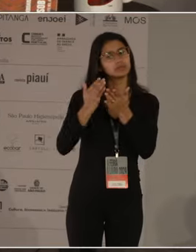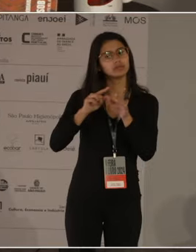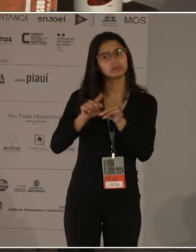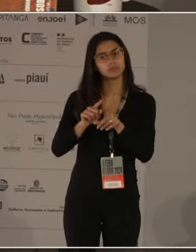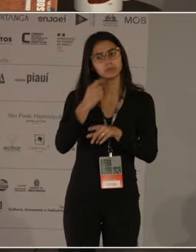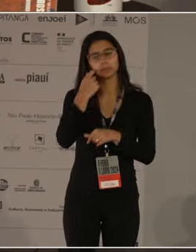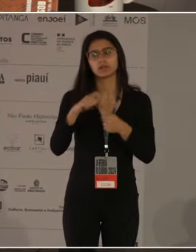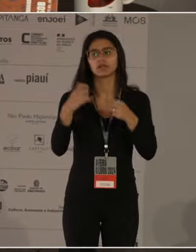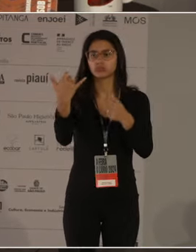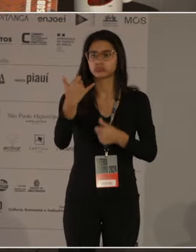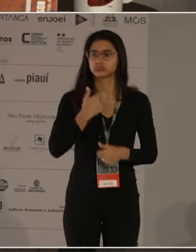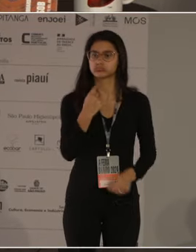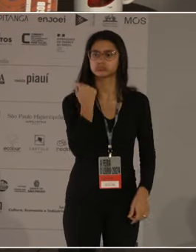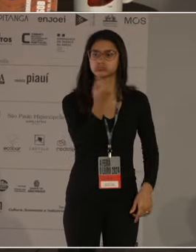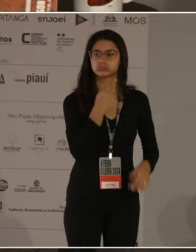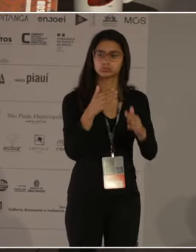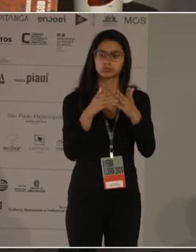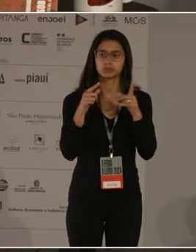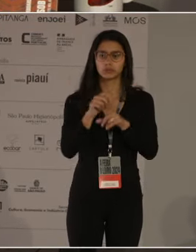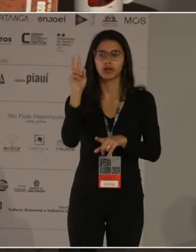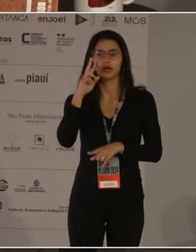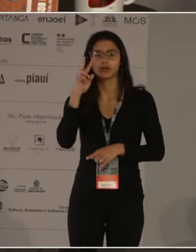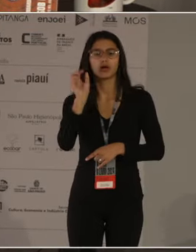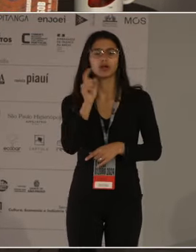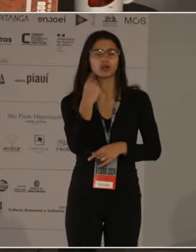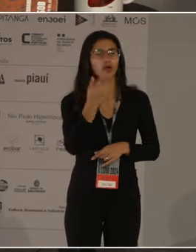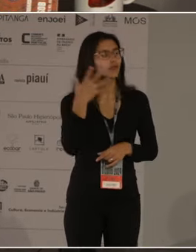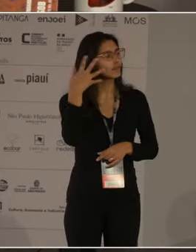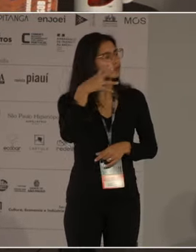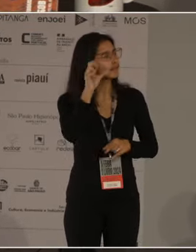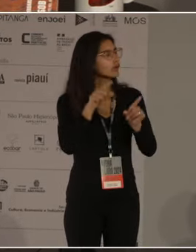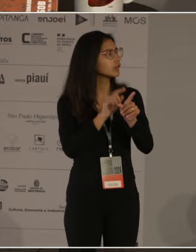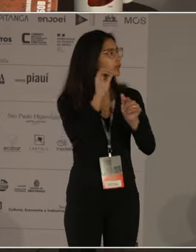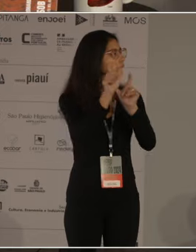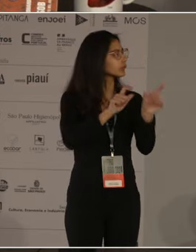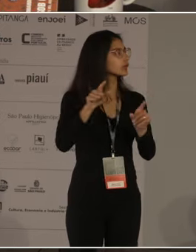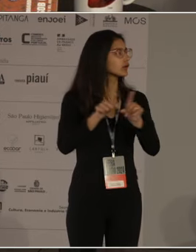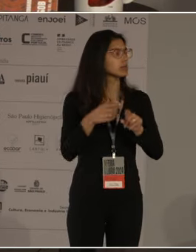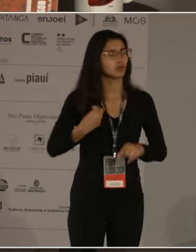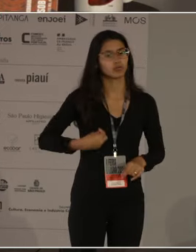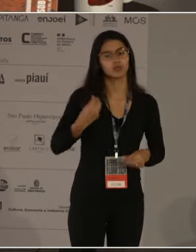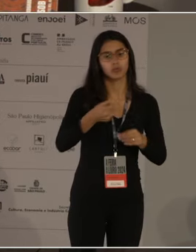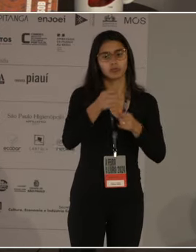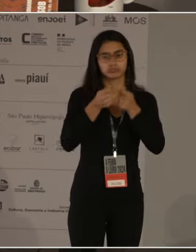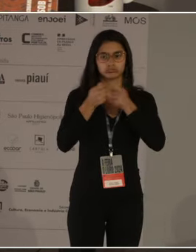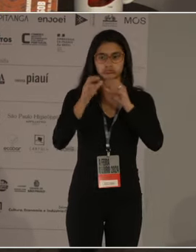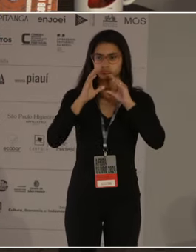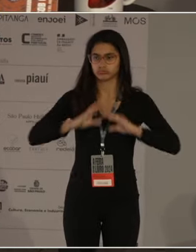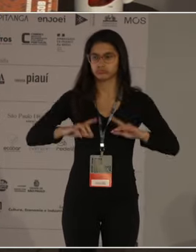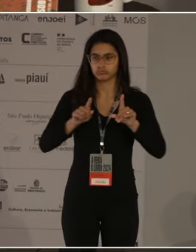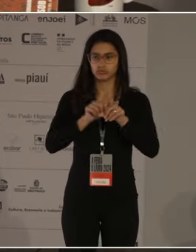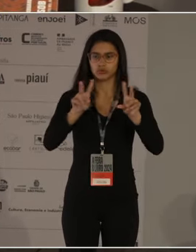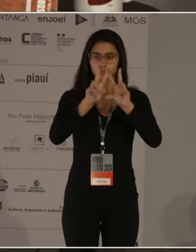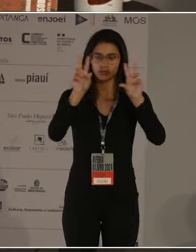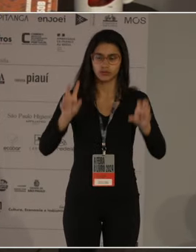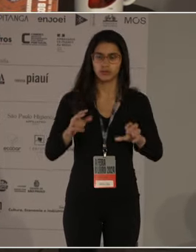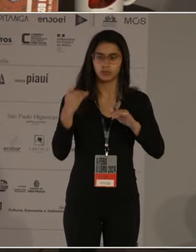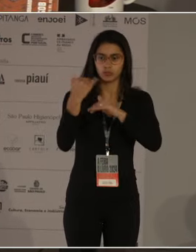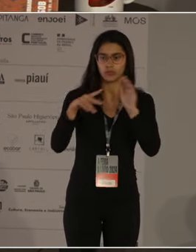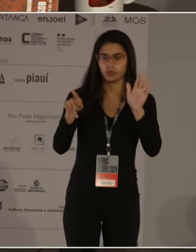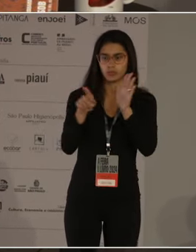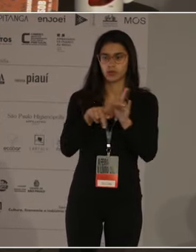você contasse um pouco sobre essa história aqui para nós. Eu queria te ouvir um pouco, pessoalmente, como jornalista e cidadã, sobre esse